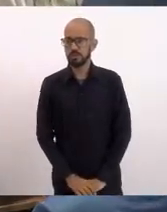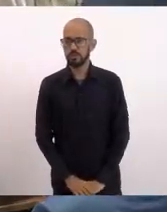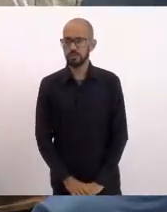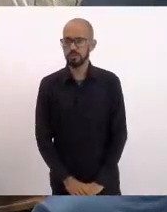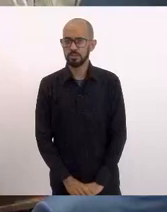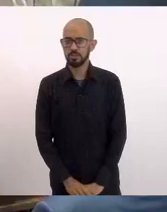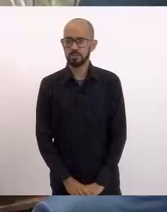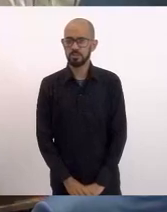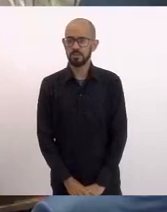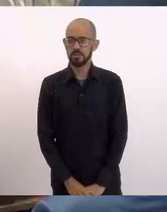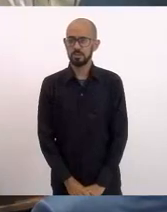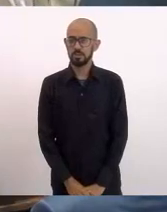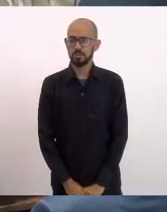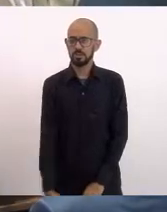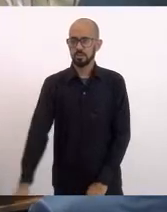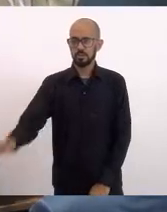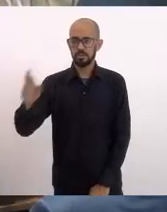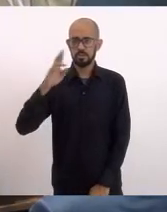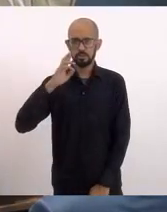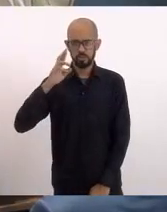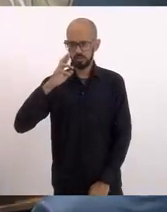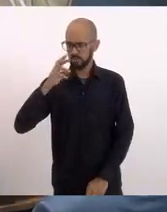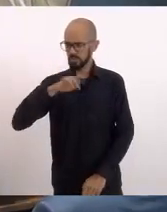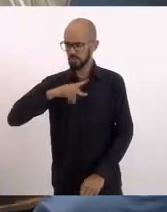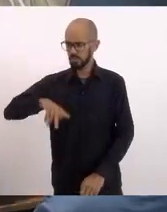Senhor presidente, a discussão será...